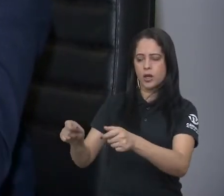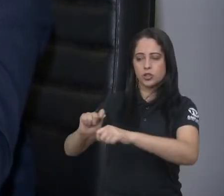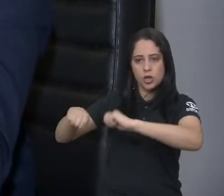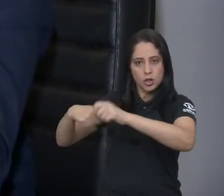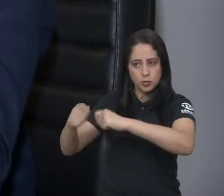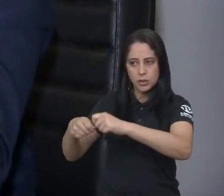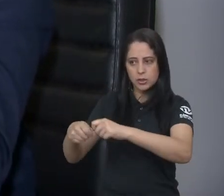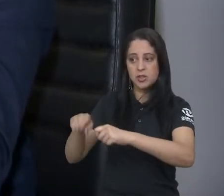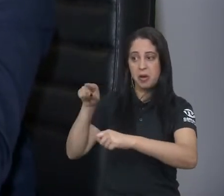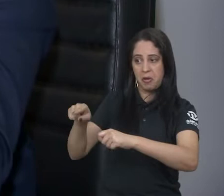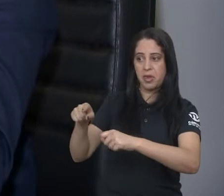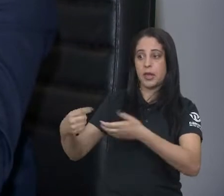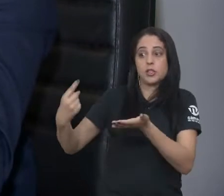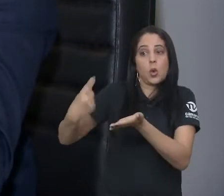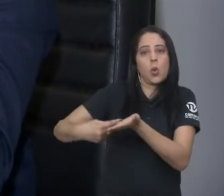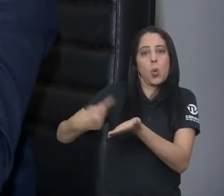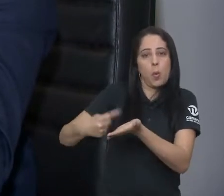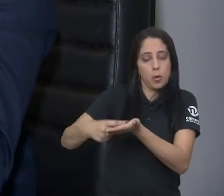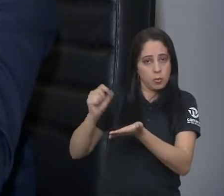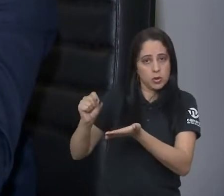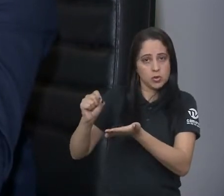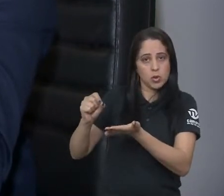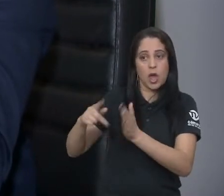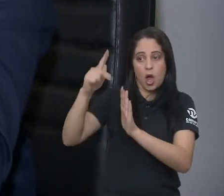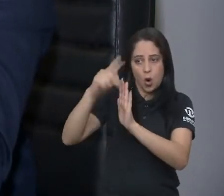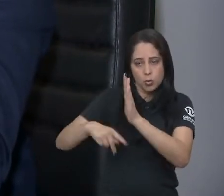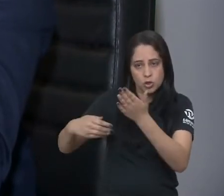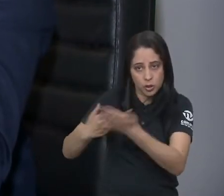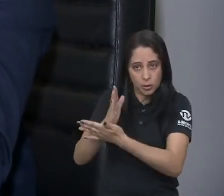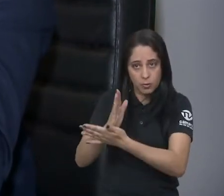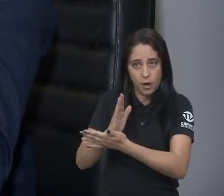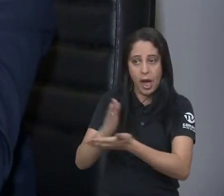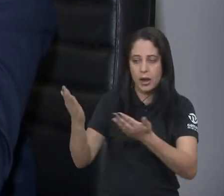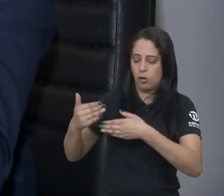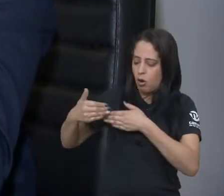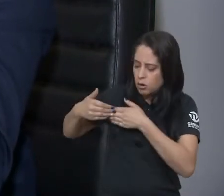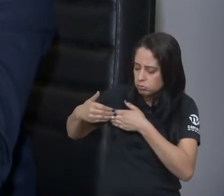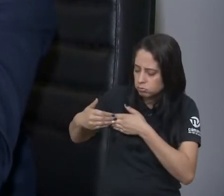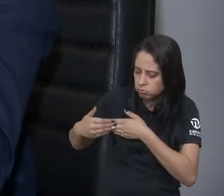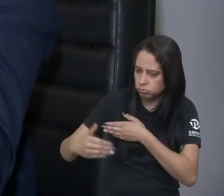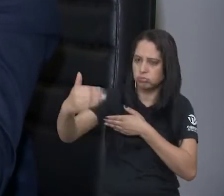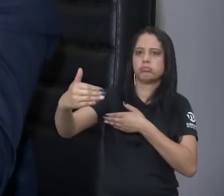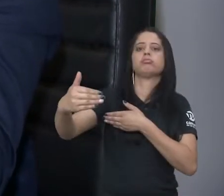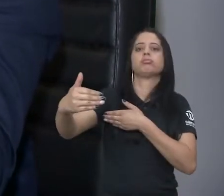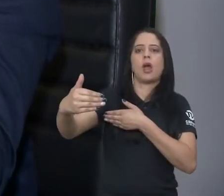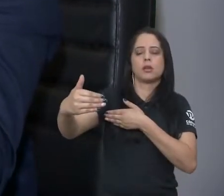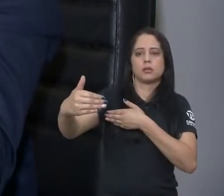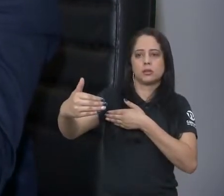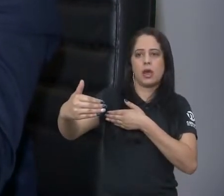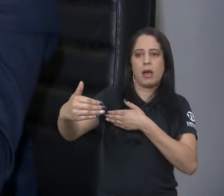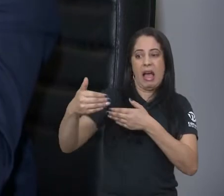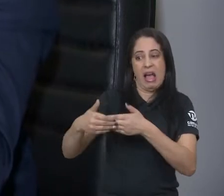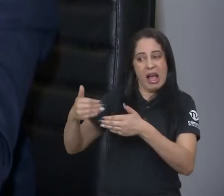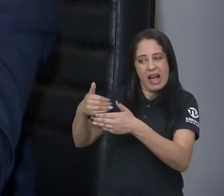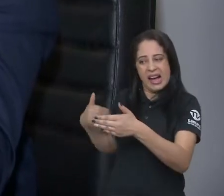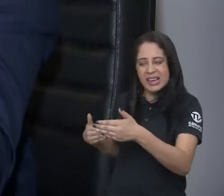se comprometeu que, a partir da aprovação desse projeto, os procedimentos que infelizmente não estavam de bom grado, né,